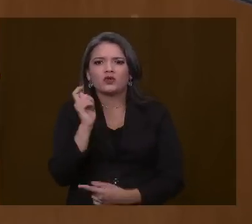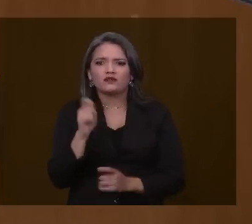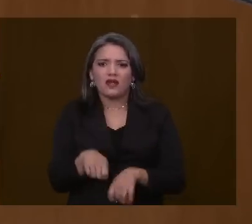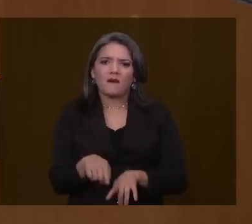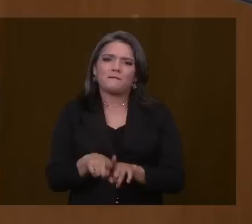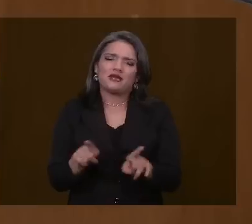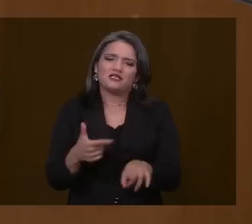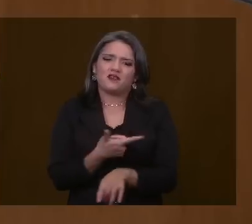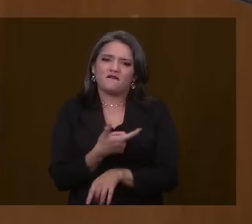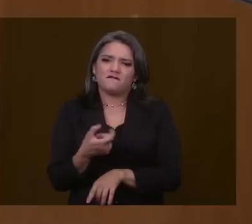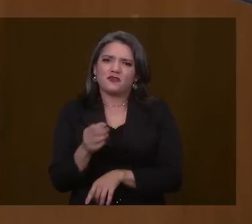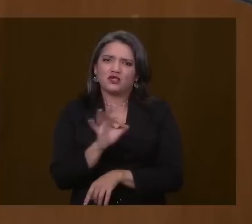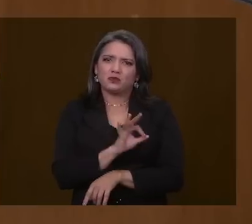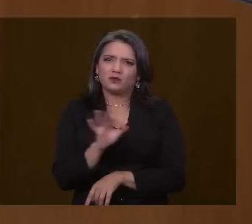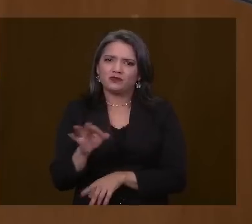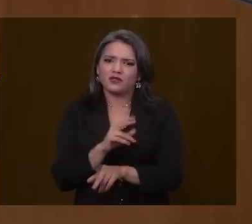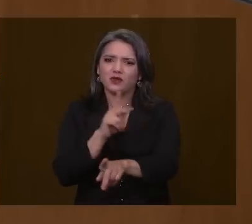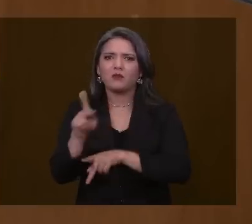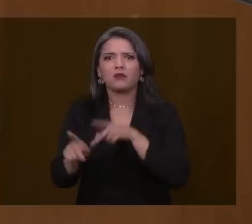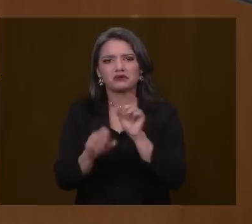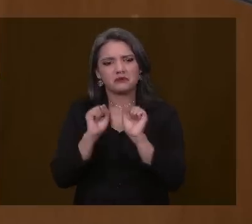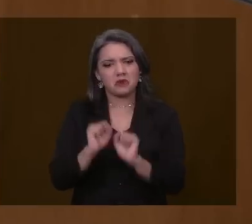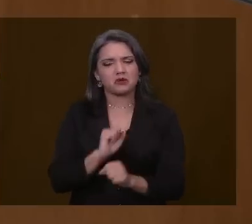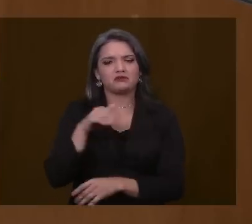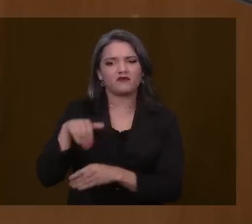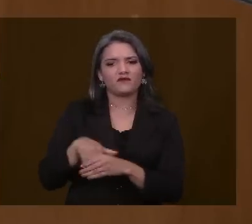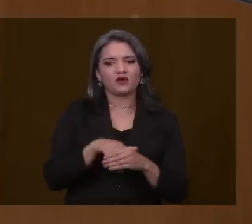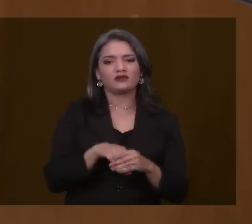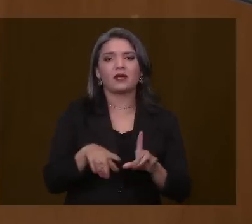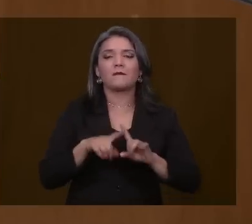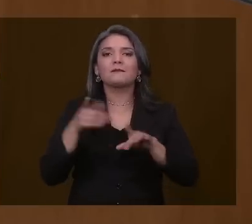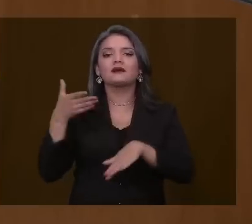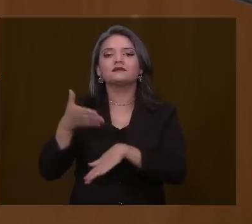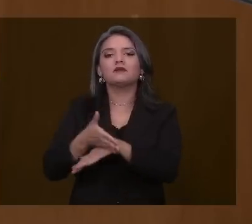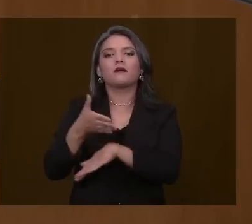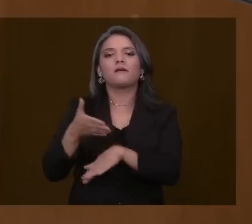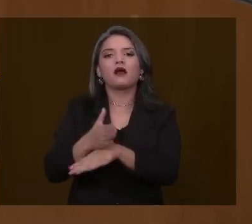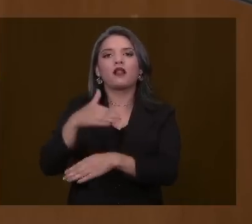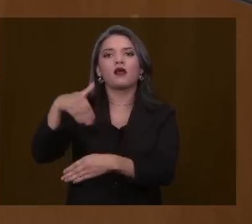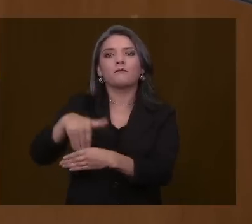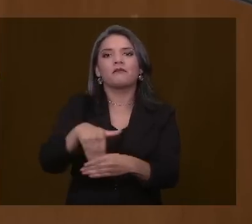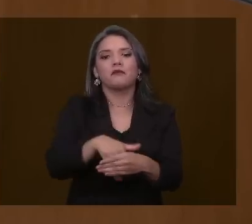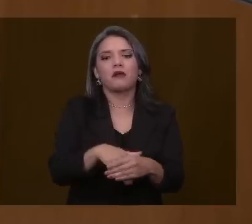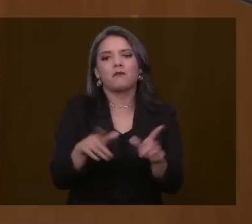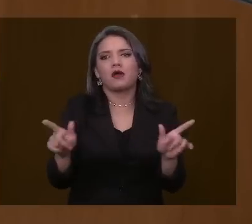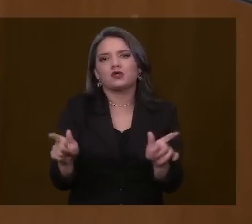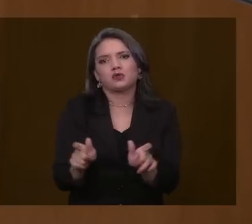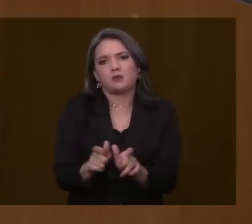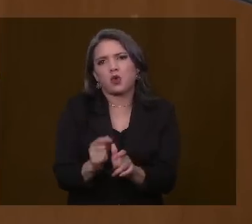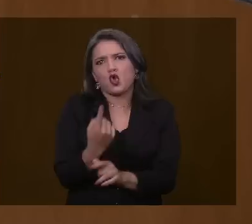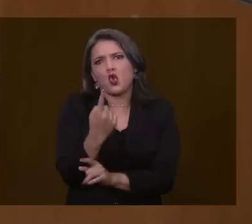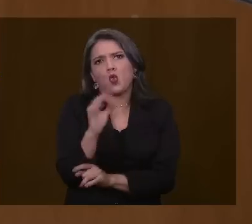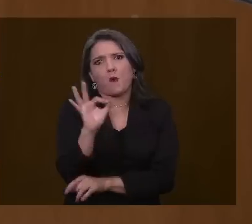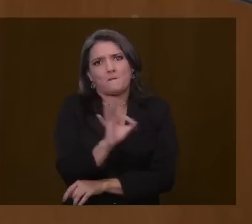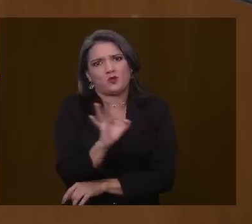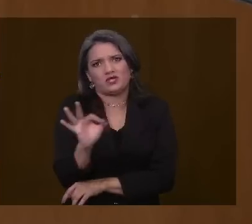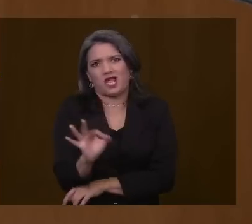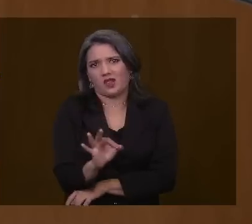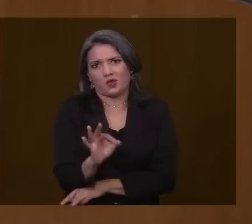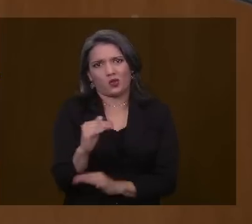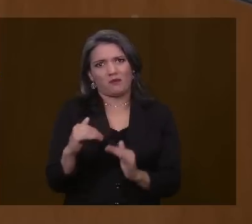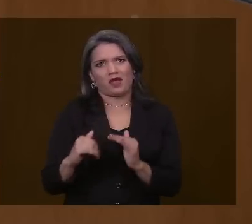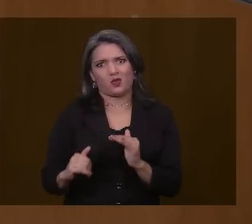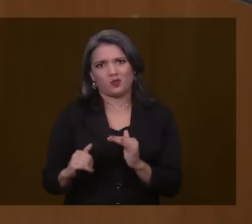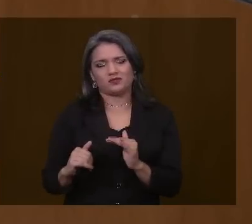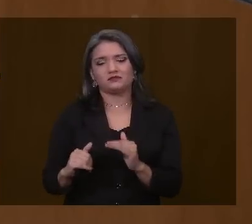Rio estar habilitada a votar, o comparecimento às urnas foi menor que 1%.